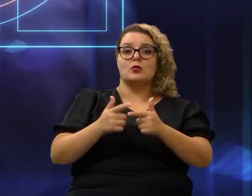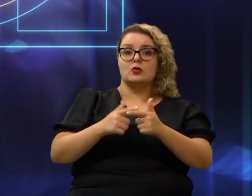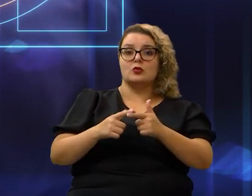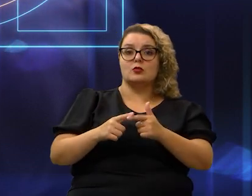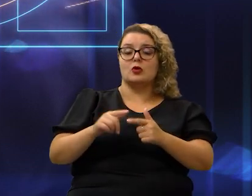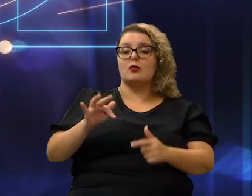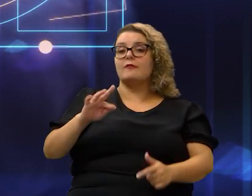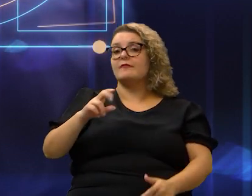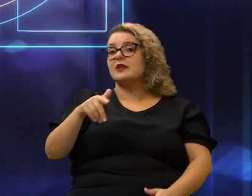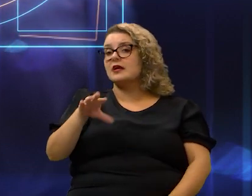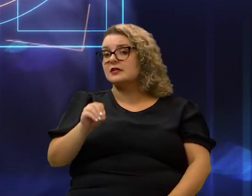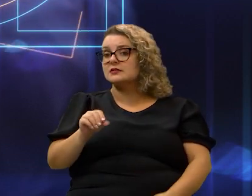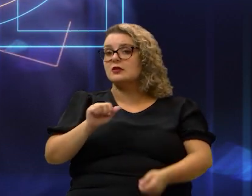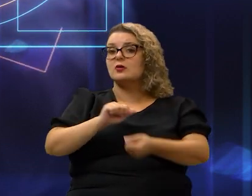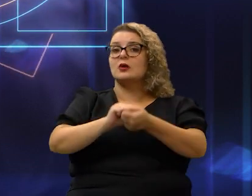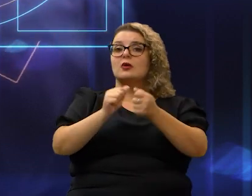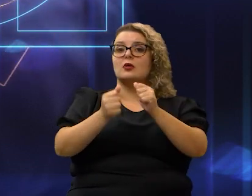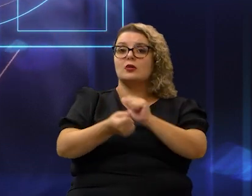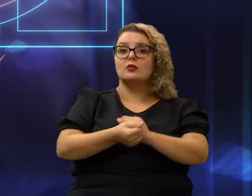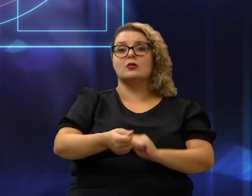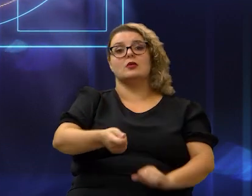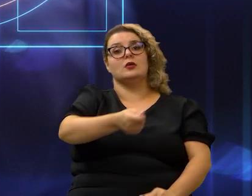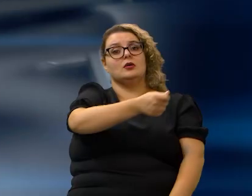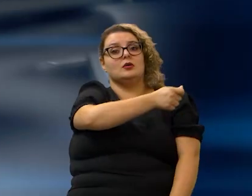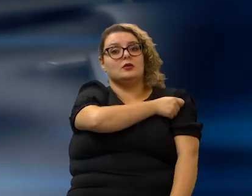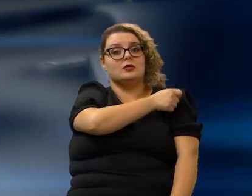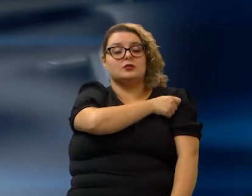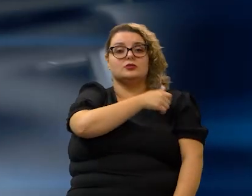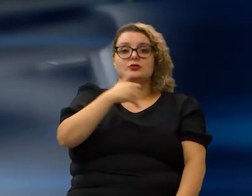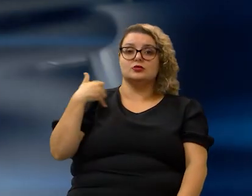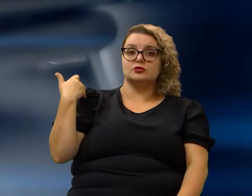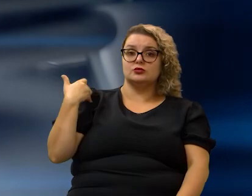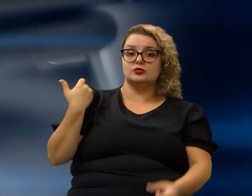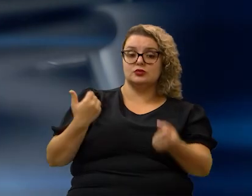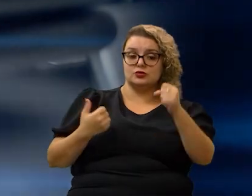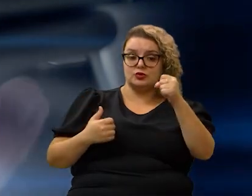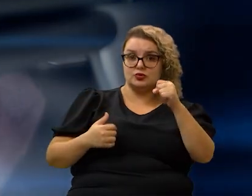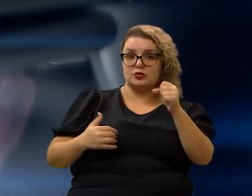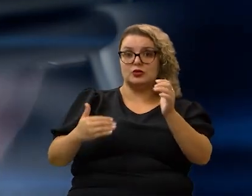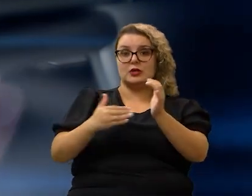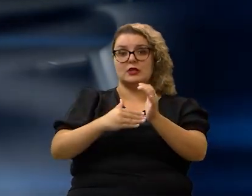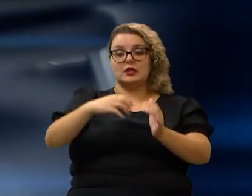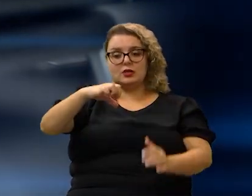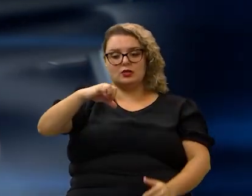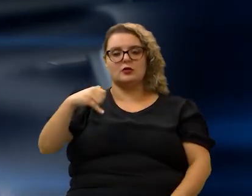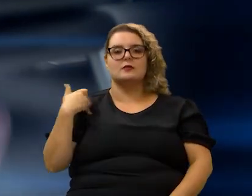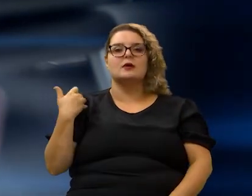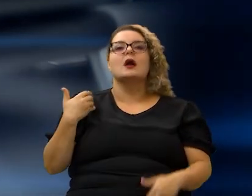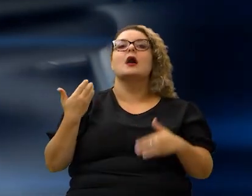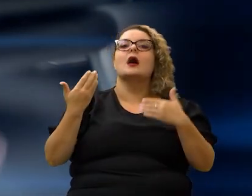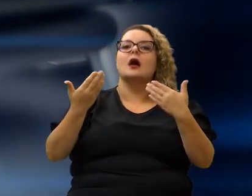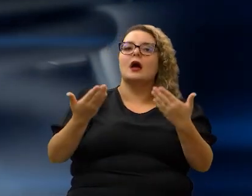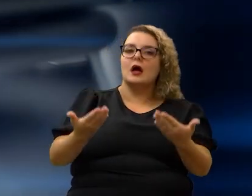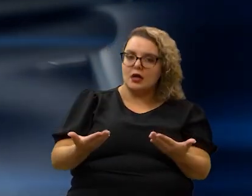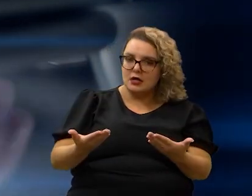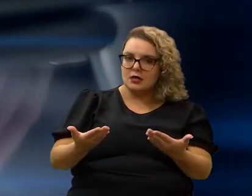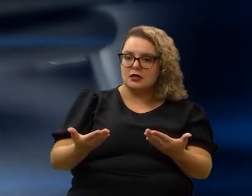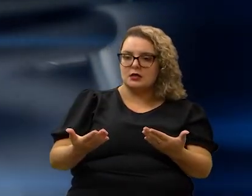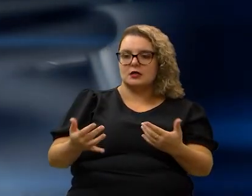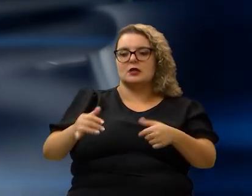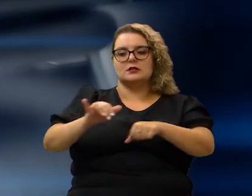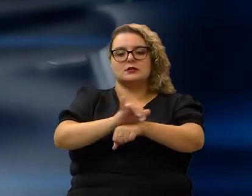problemas com frações adequados a alunos da faixa etária de 8 a 9 anos, aí a